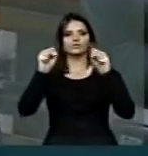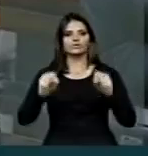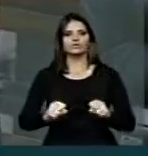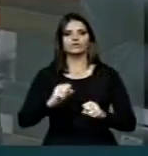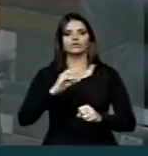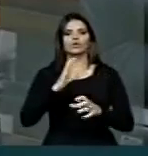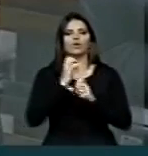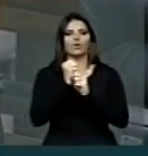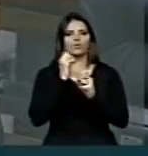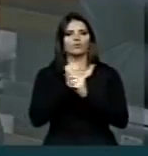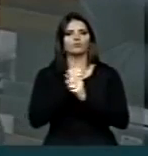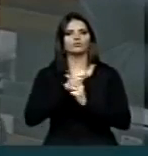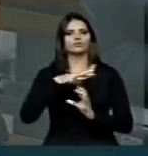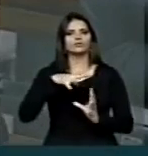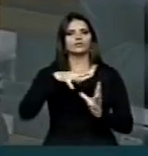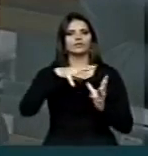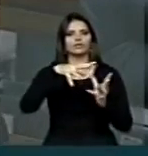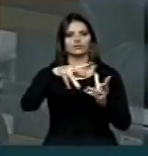contabilidade